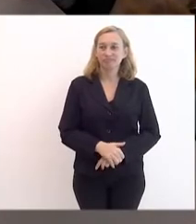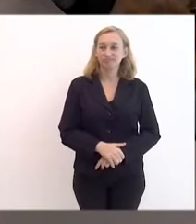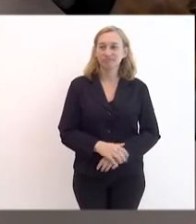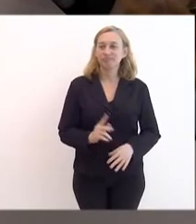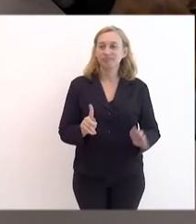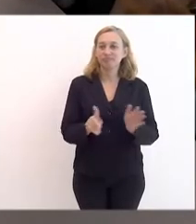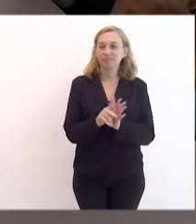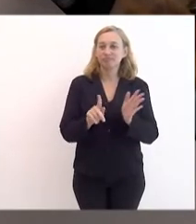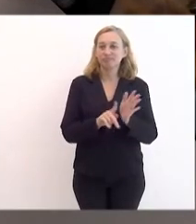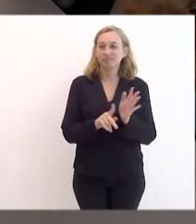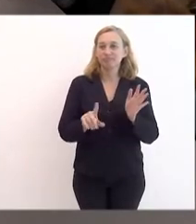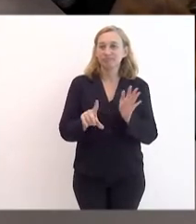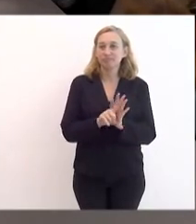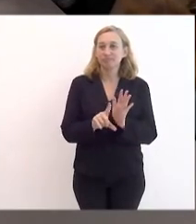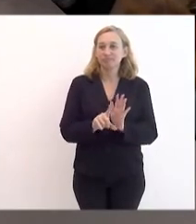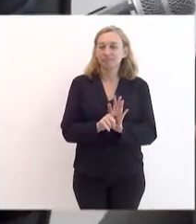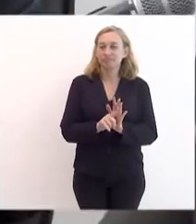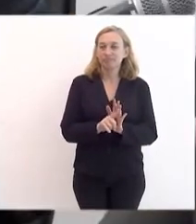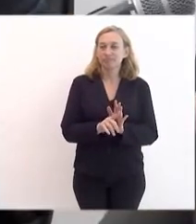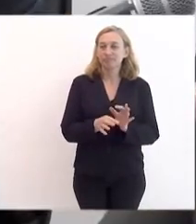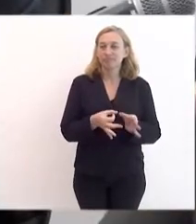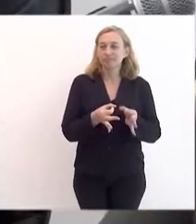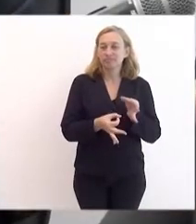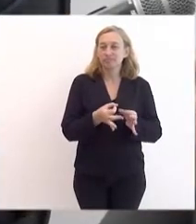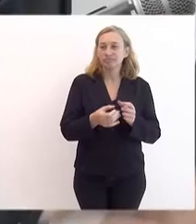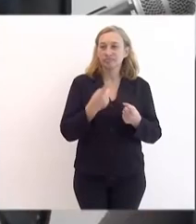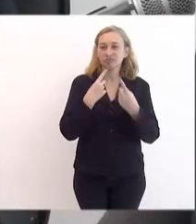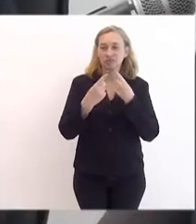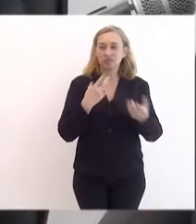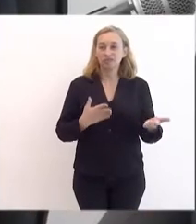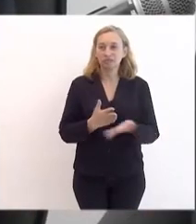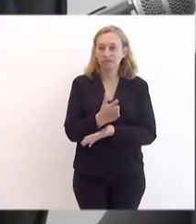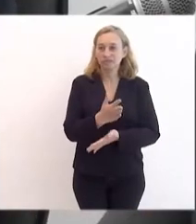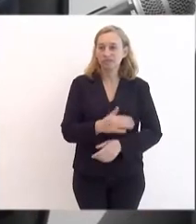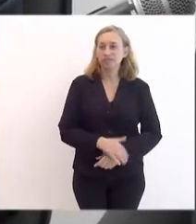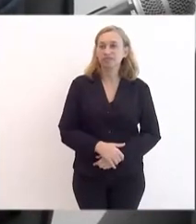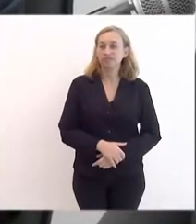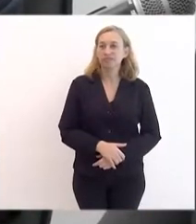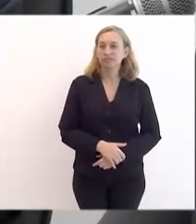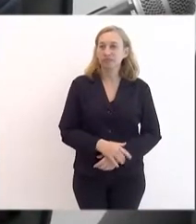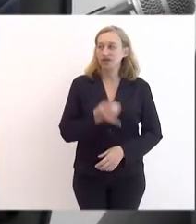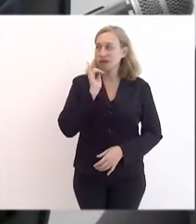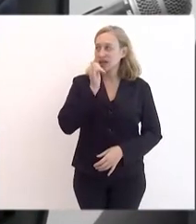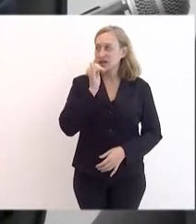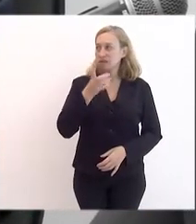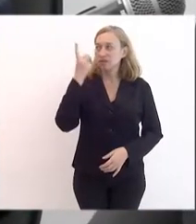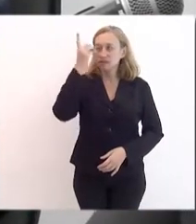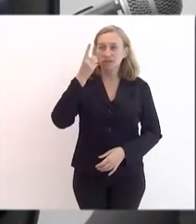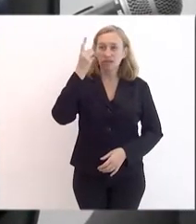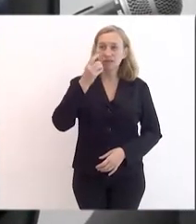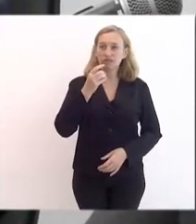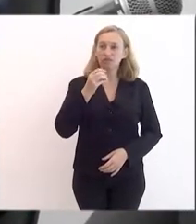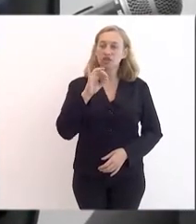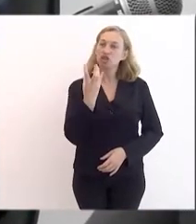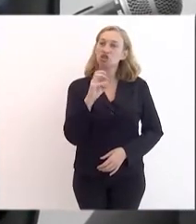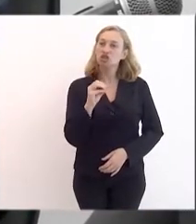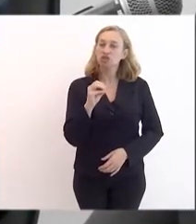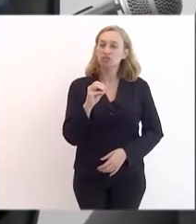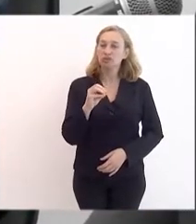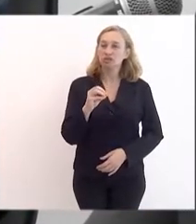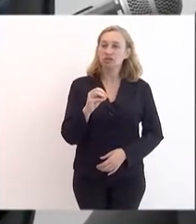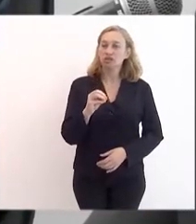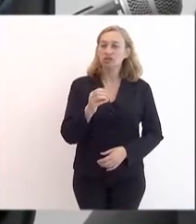Projeto de lei, então, pela juridicidade, em discussão e votação aprovada. Relator, deputado Chico Machado, 20 da pauta. Projeto